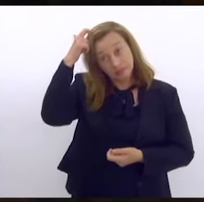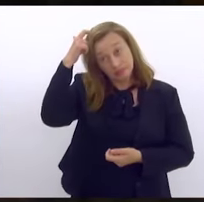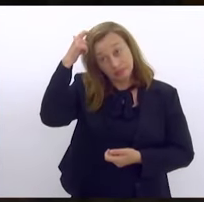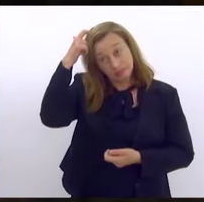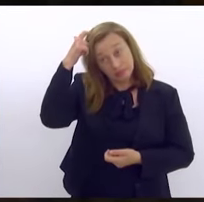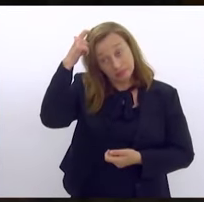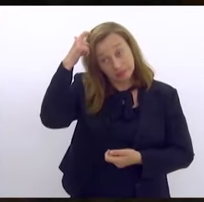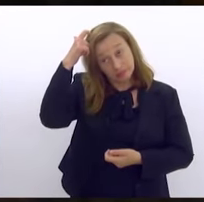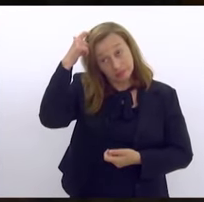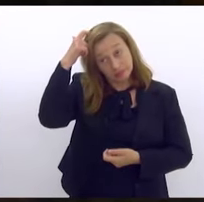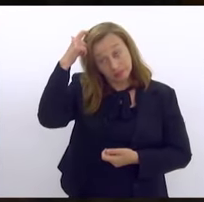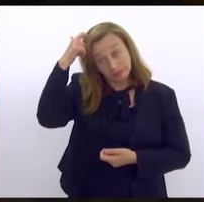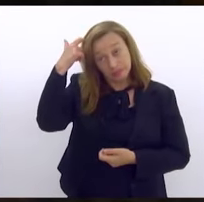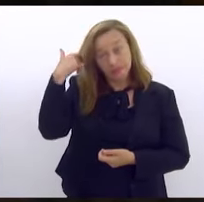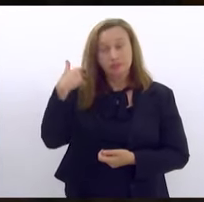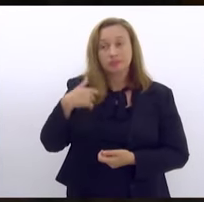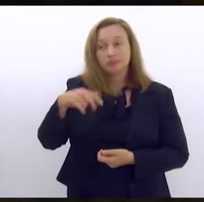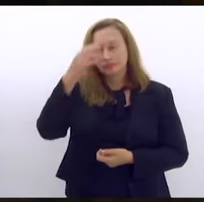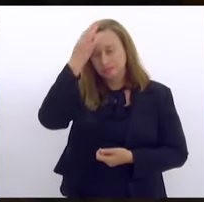Para emitir parecer,